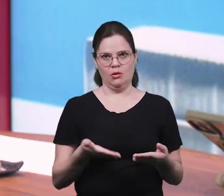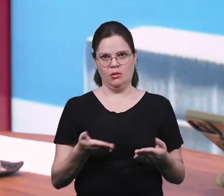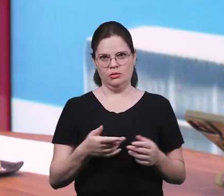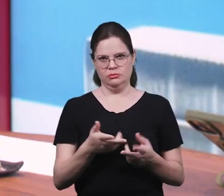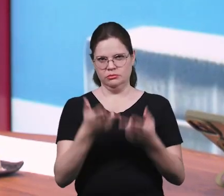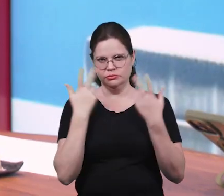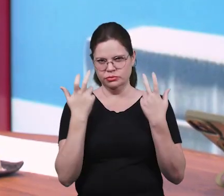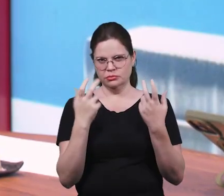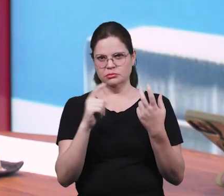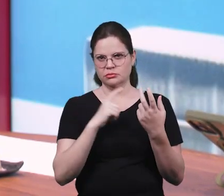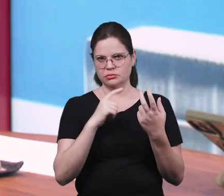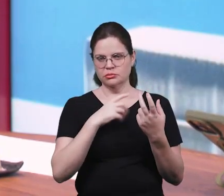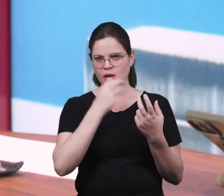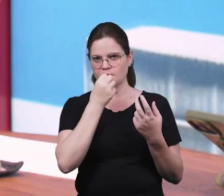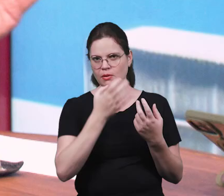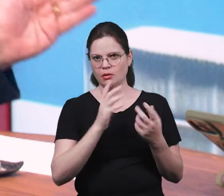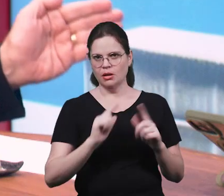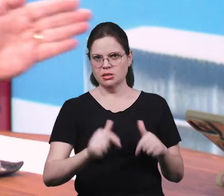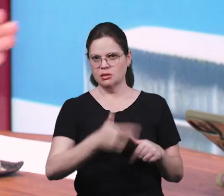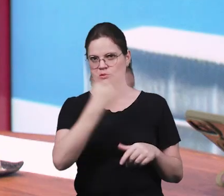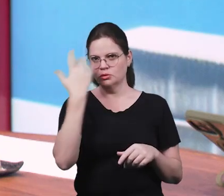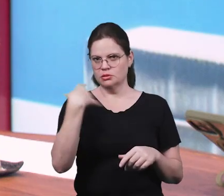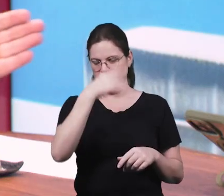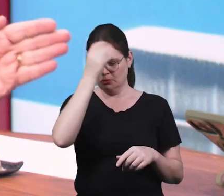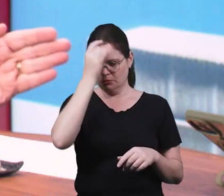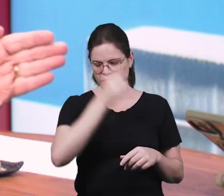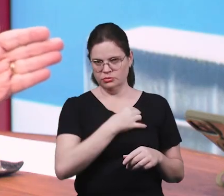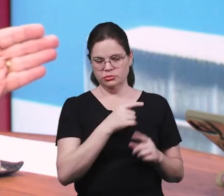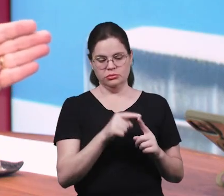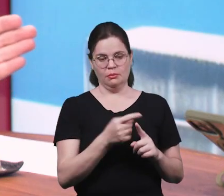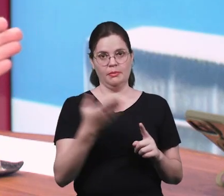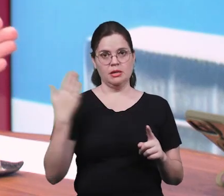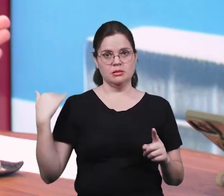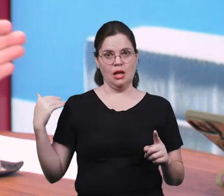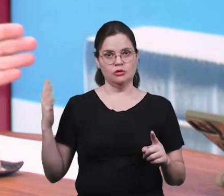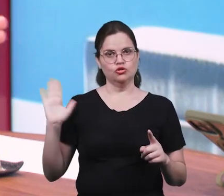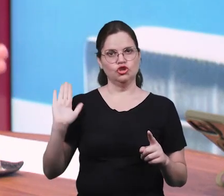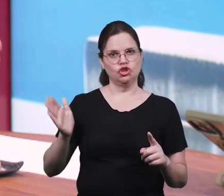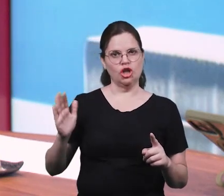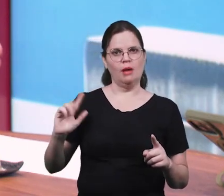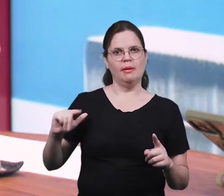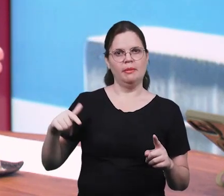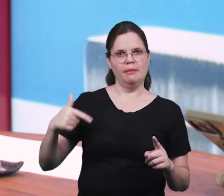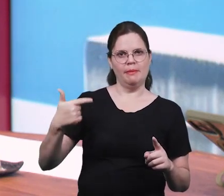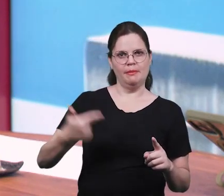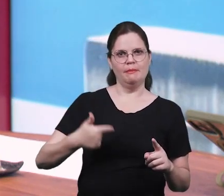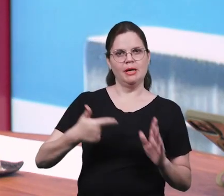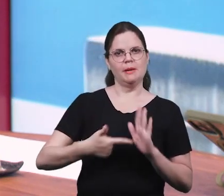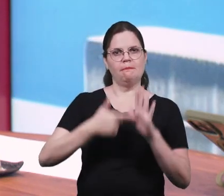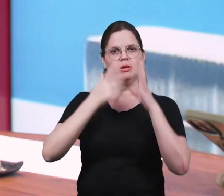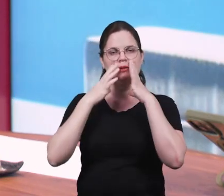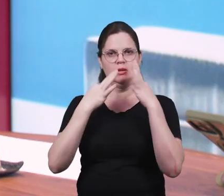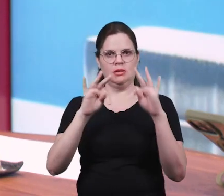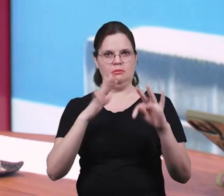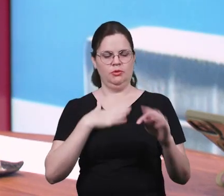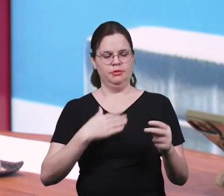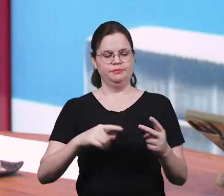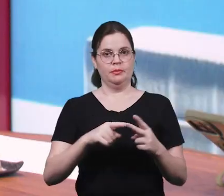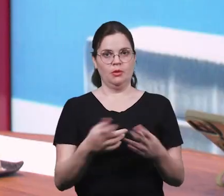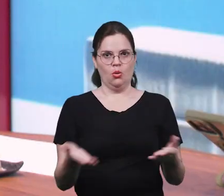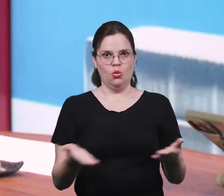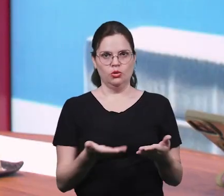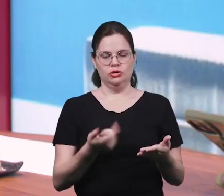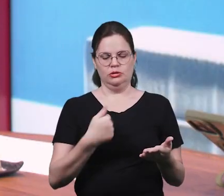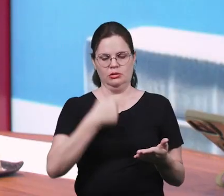preciso ser cheio do Espírito. Então, eu tenho um passado que mostra que eu sou um servo, eu tenho um presente que eu